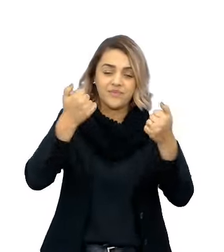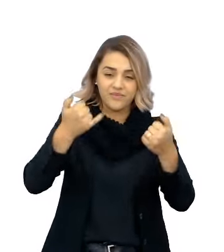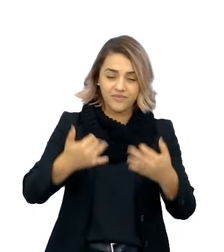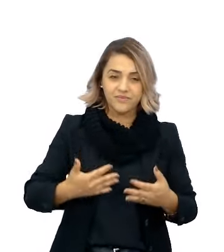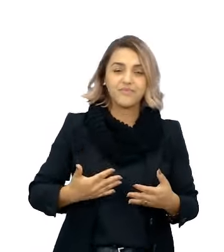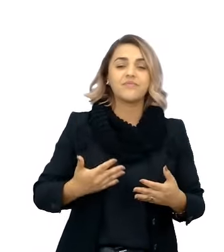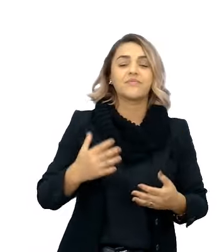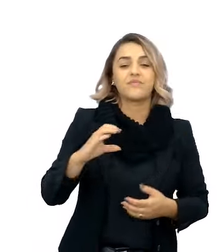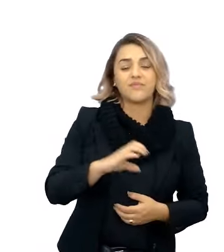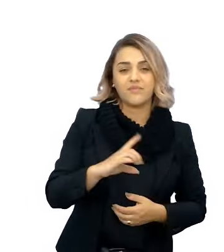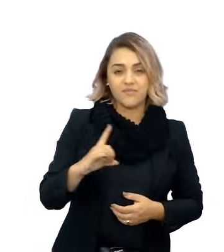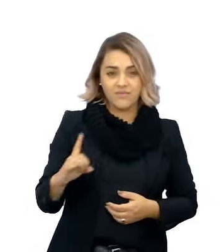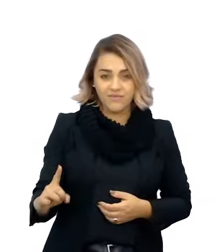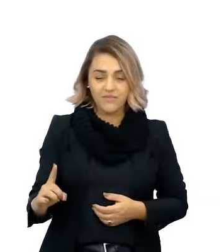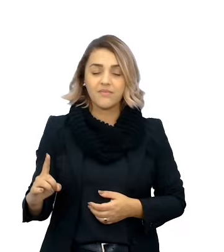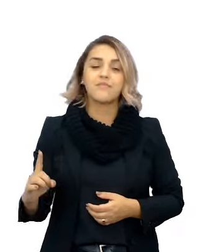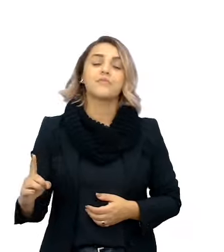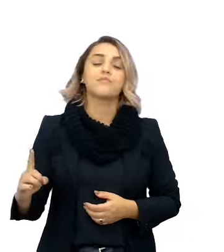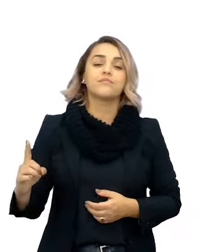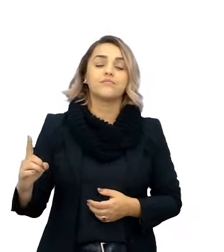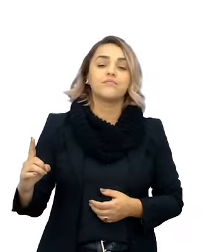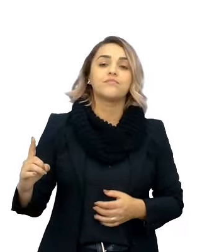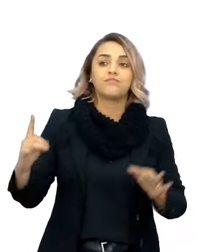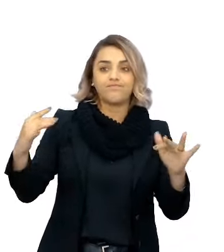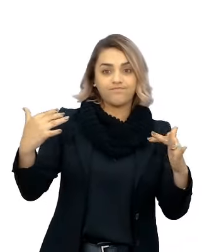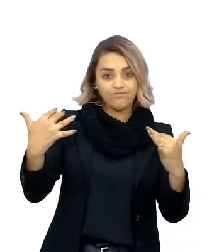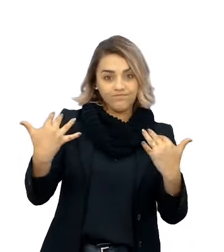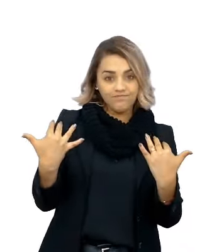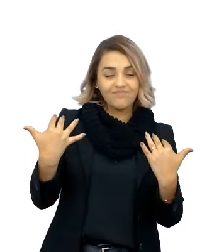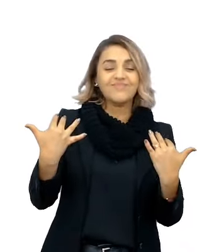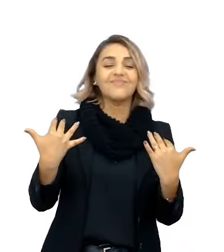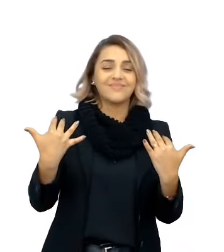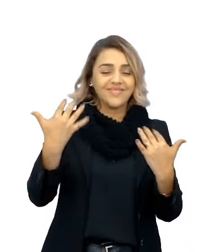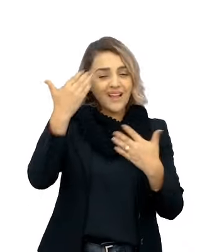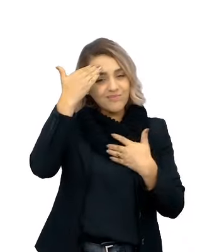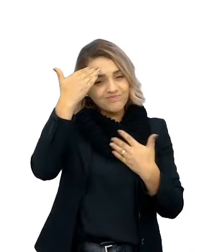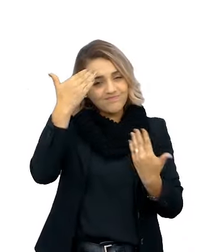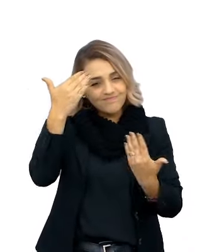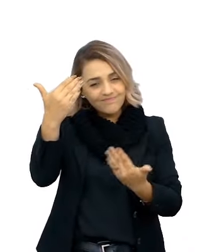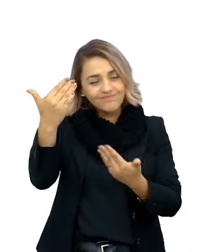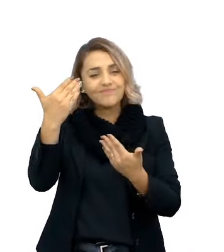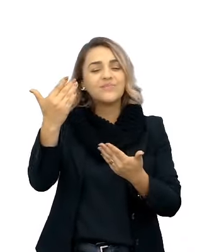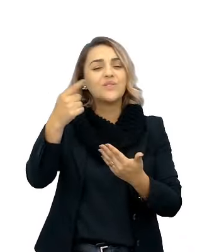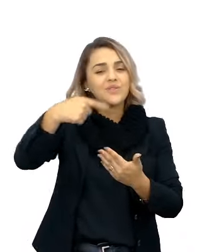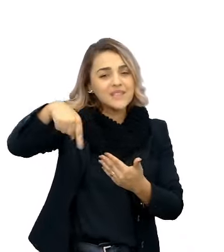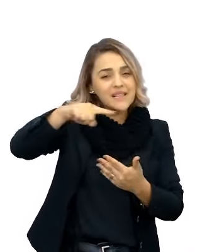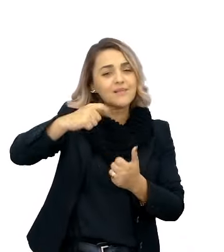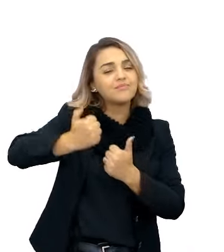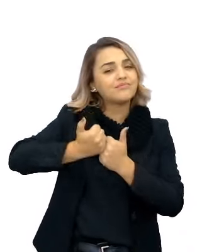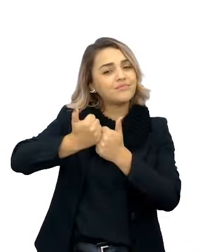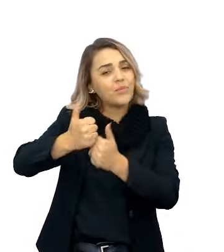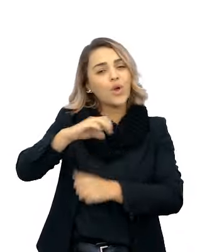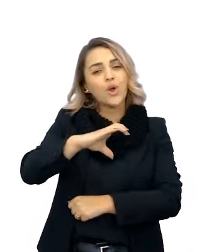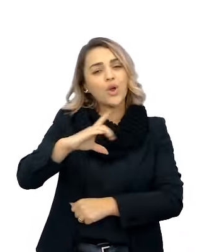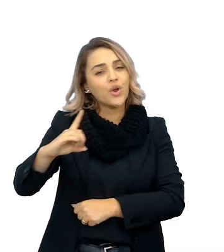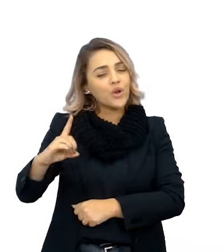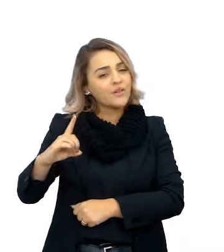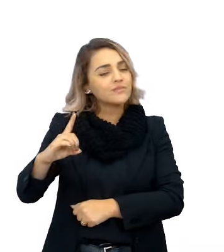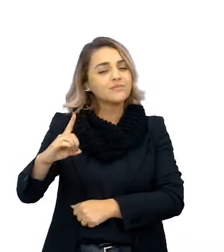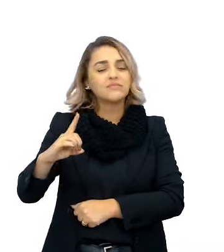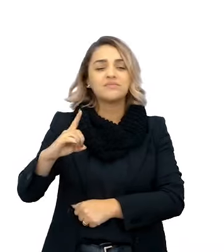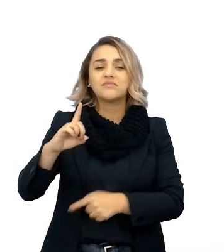os coordenadores que estão nos assistindo também, né? A gente agradece muito o apoio de todos os coordenadores, seja